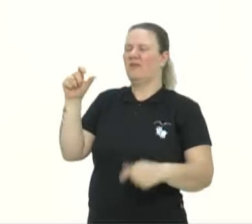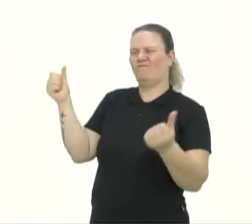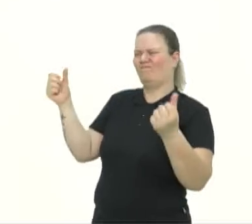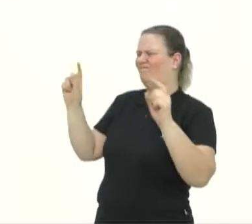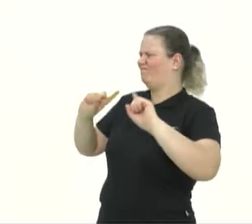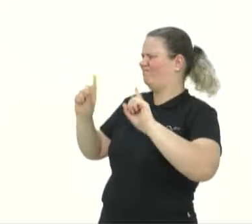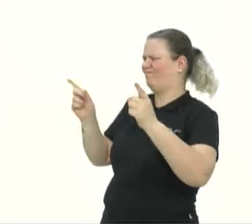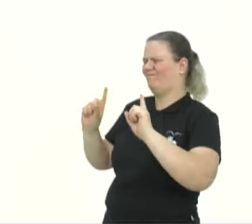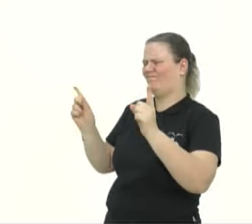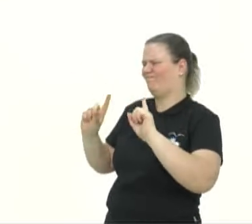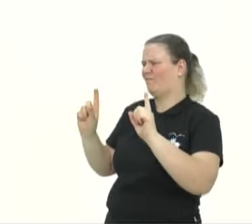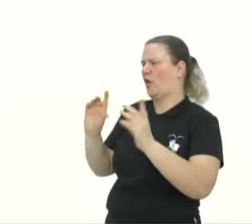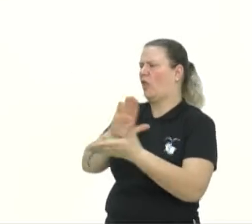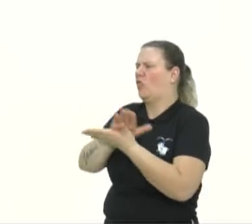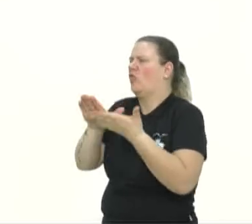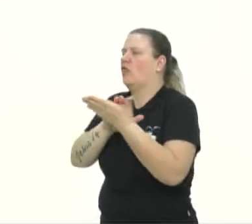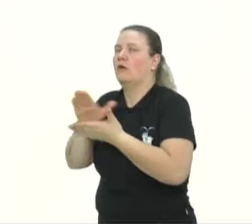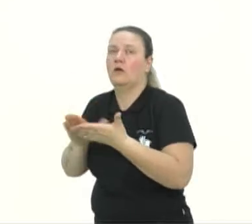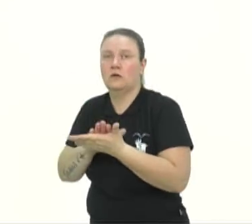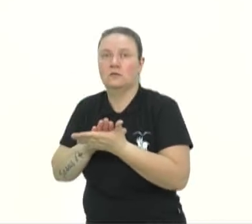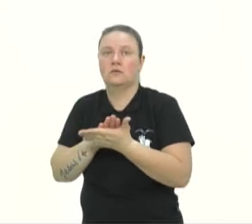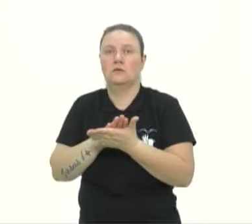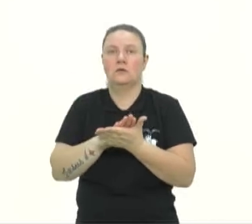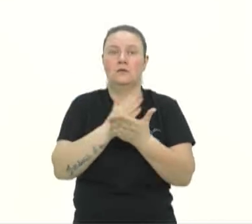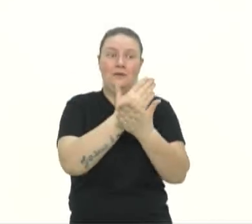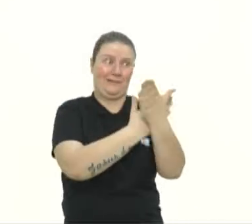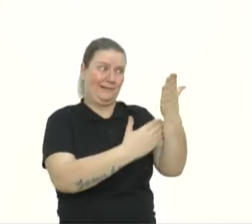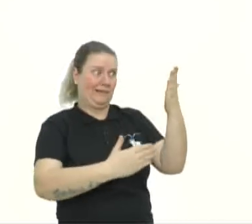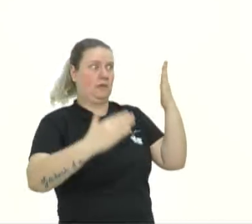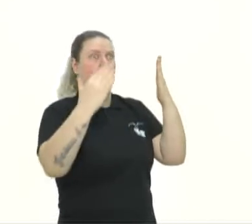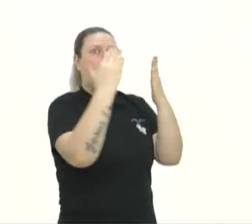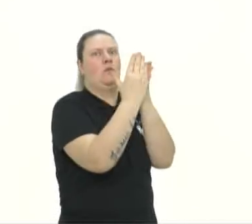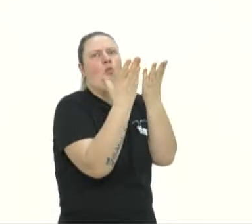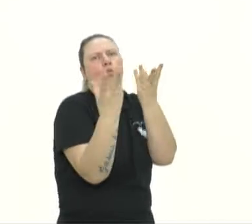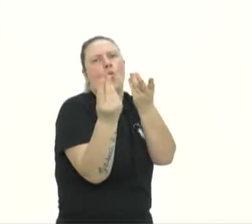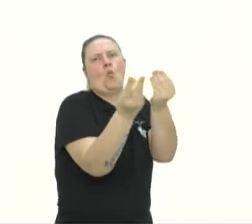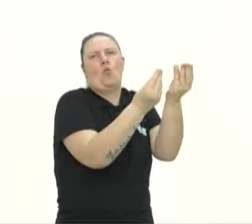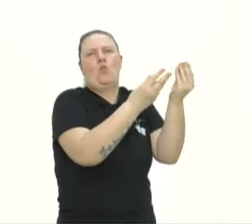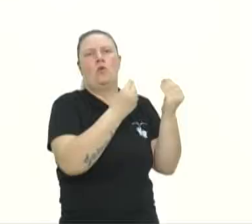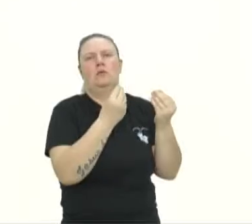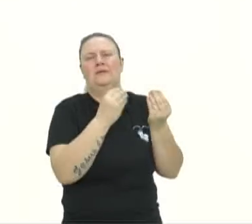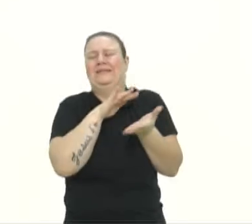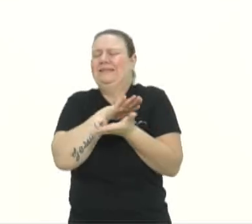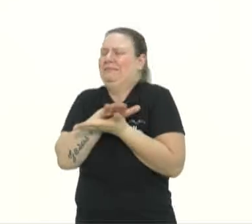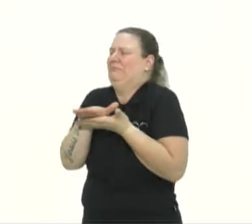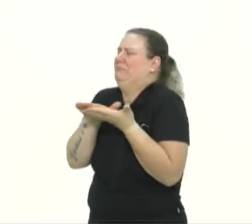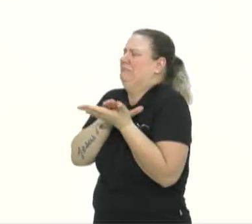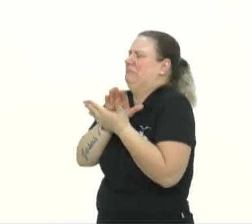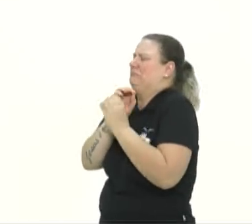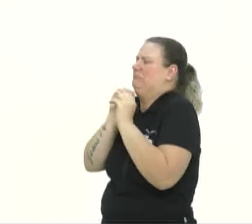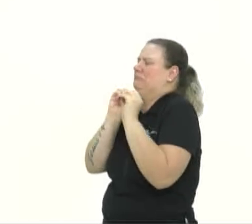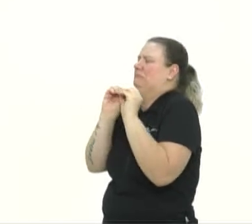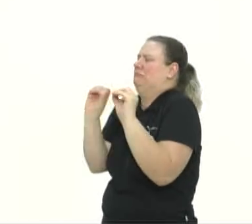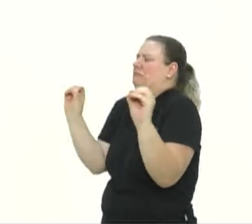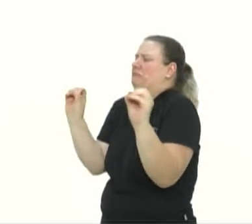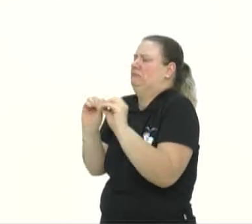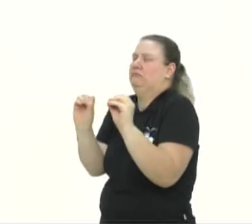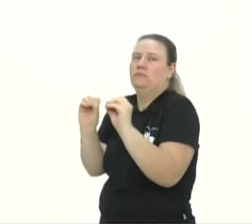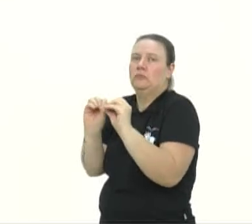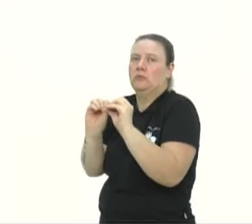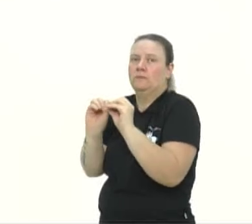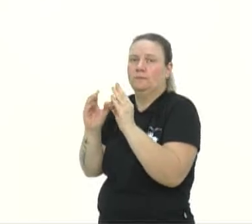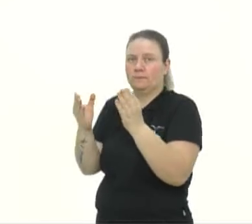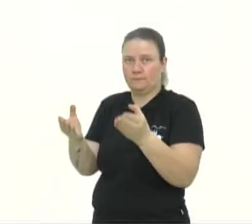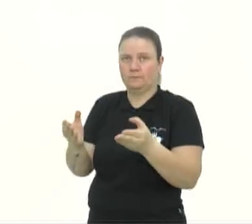Demais da conta é no sentido de muito. E na dica de nada é no sentido de nenhuma,